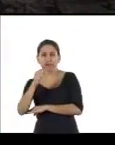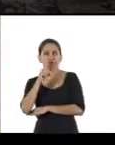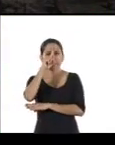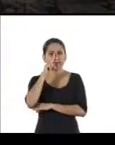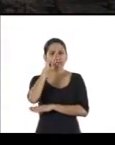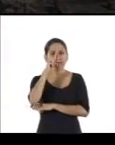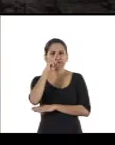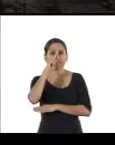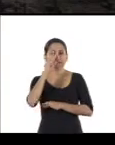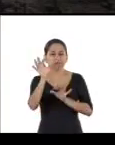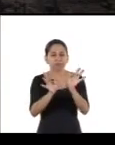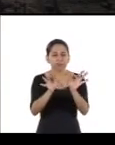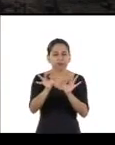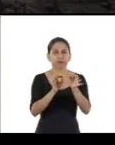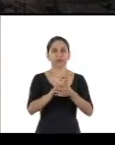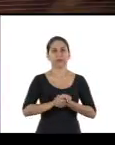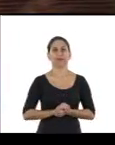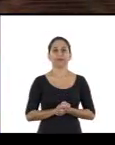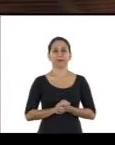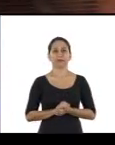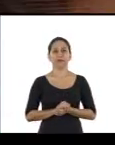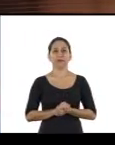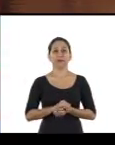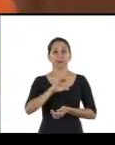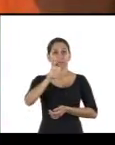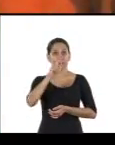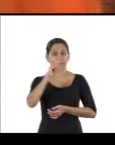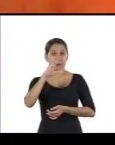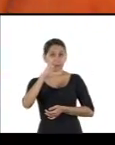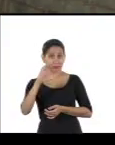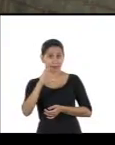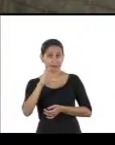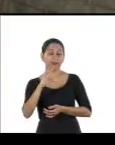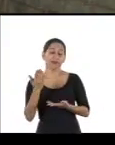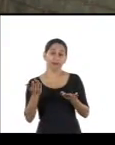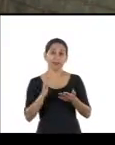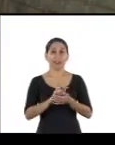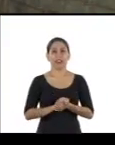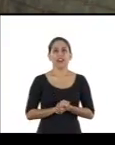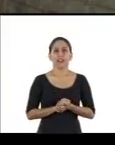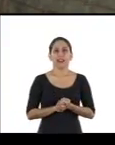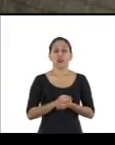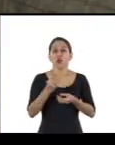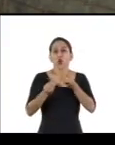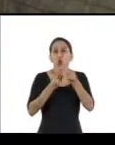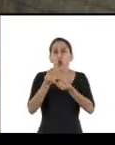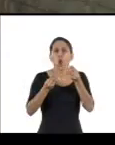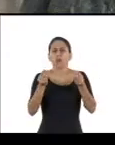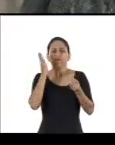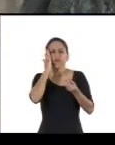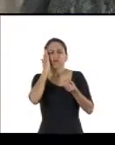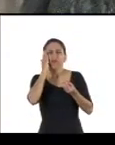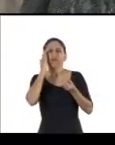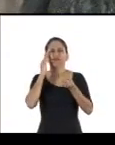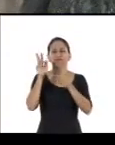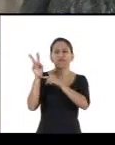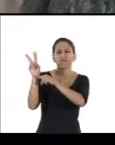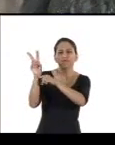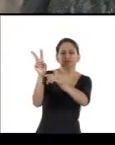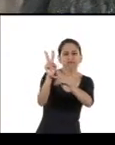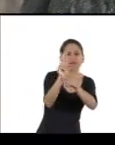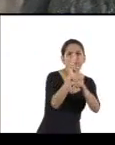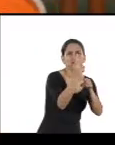Os equipamentos de proteção coletiva variam de dispositivos de segurança, como proteções de partes móveis de máquinas, até as